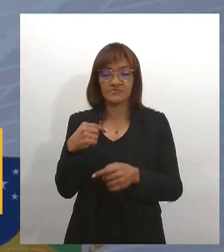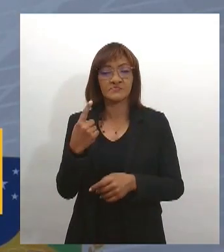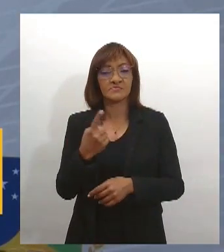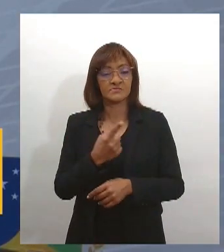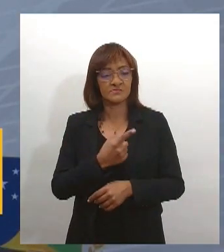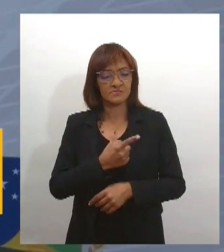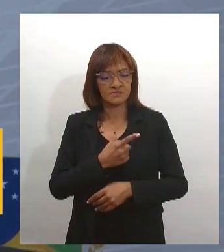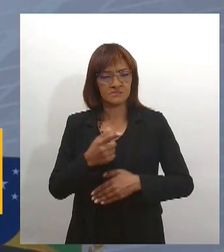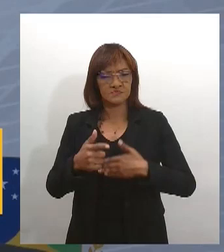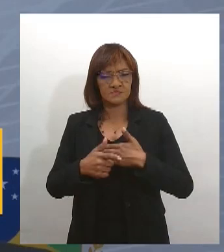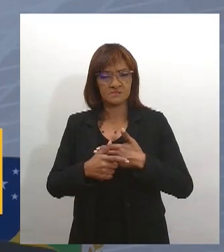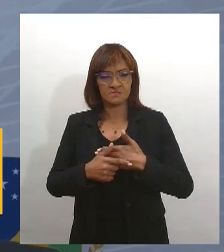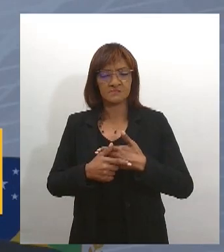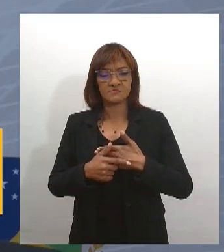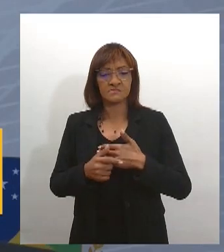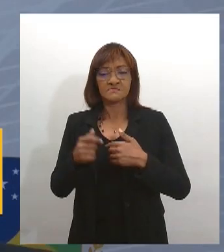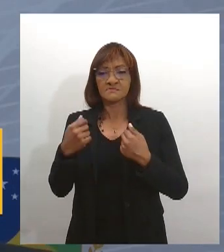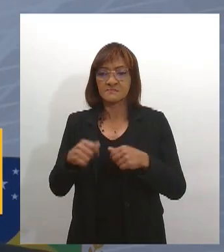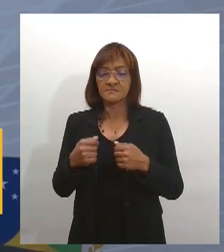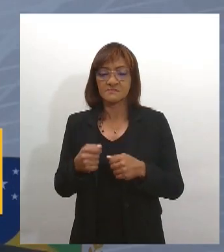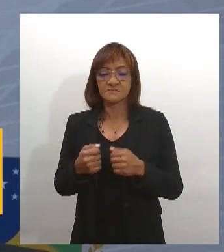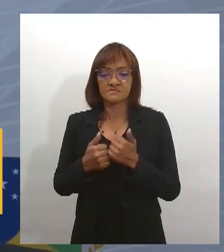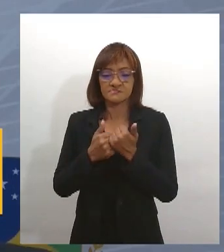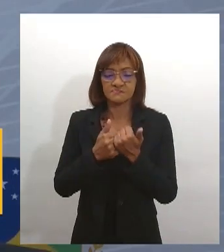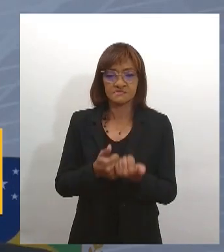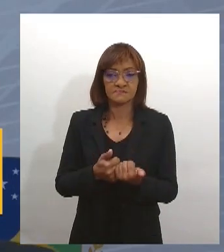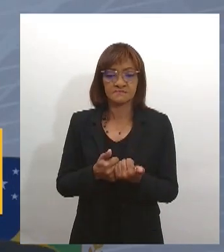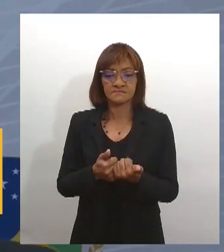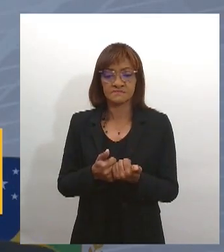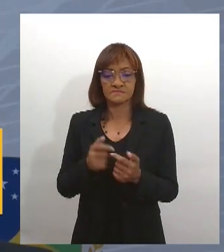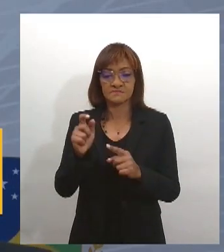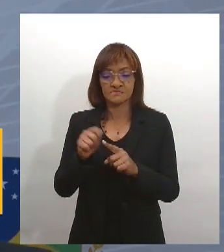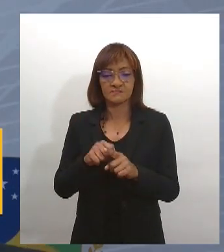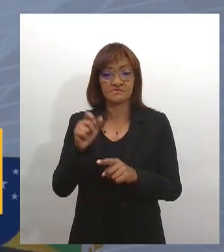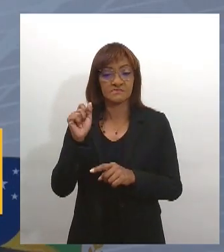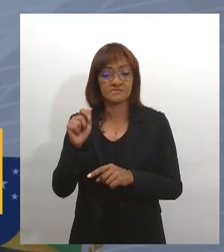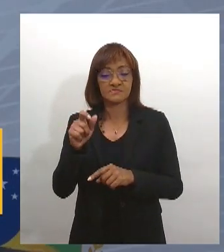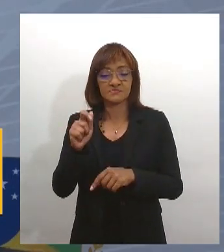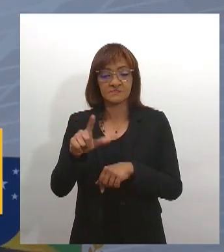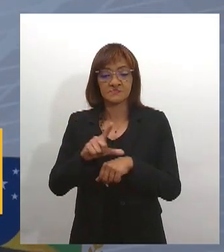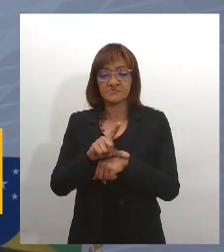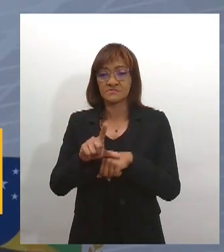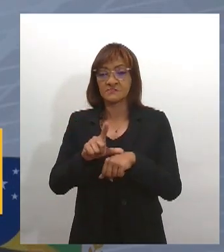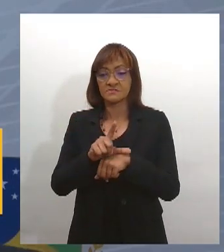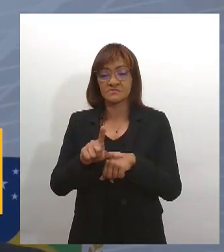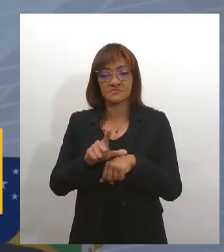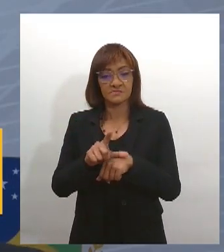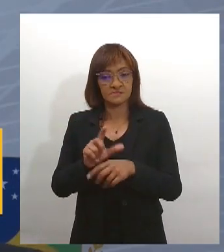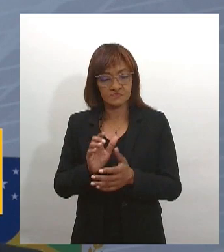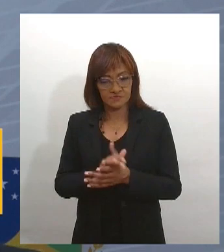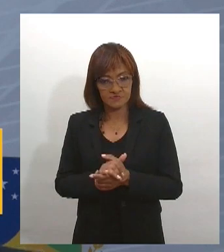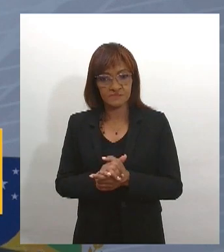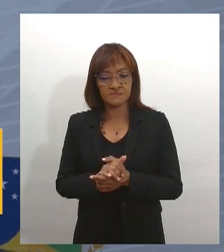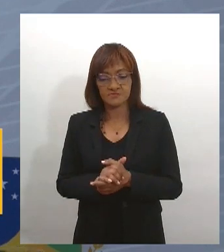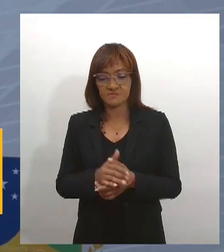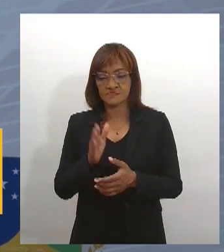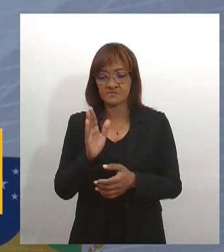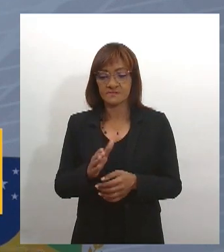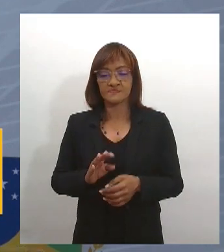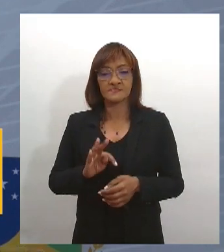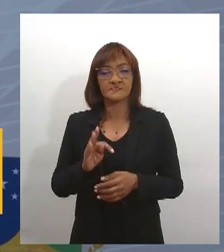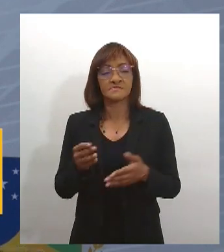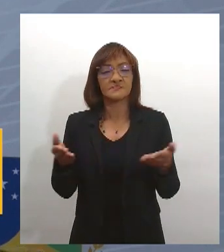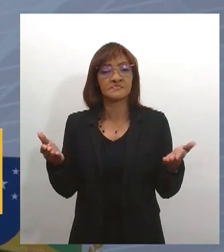Nós estamos no mês de agosto, Agosto Lilás, então não seria diferente usar da tribuna hoje pela manhã no